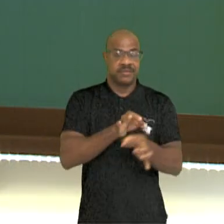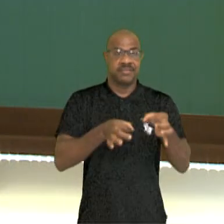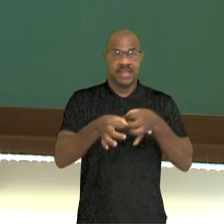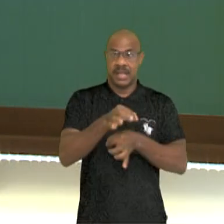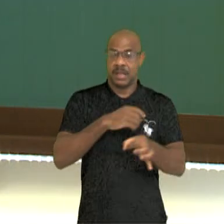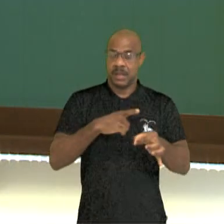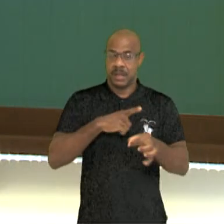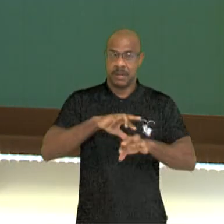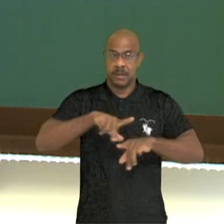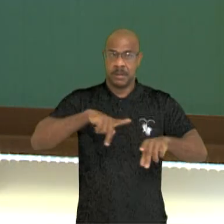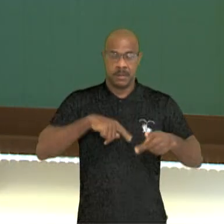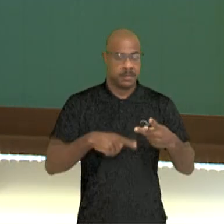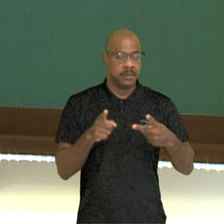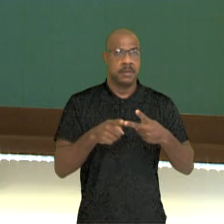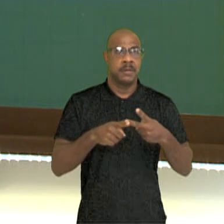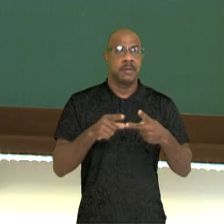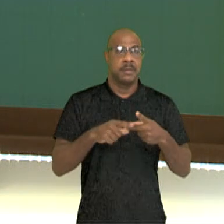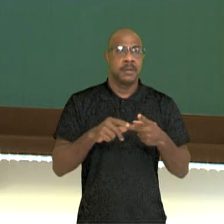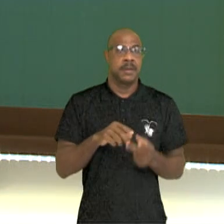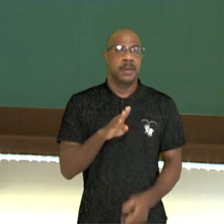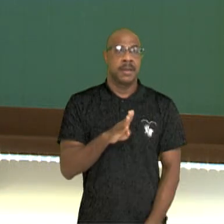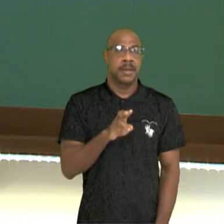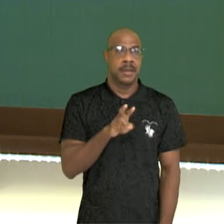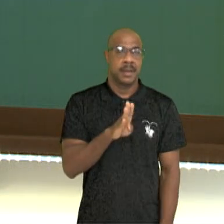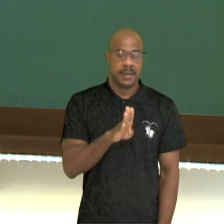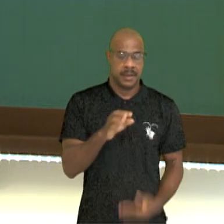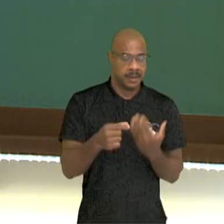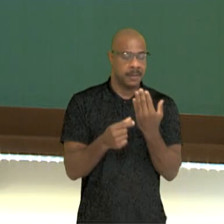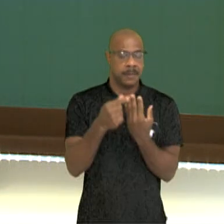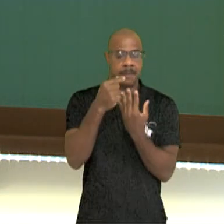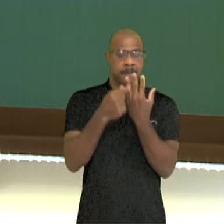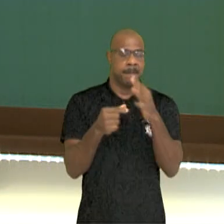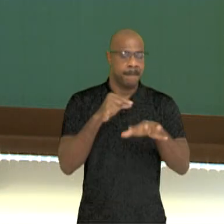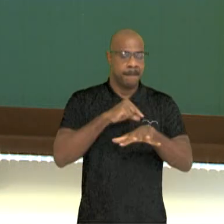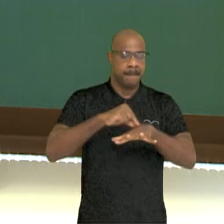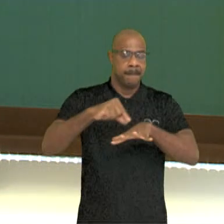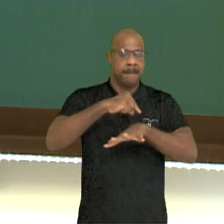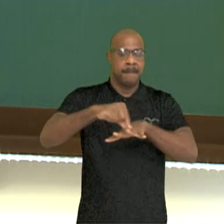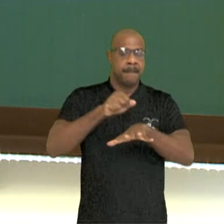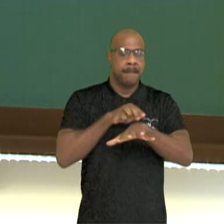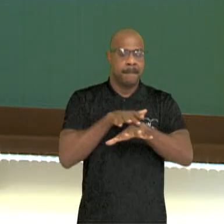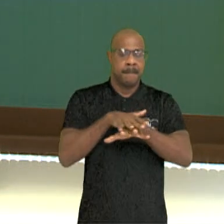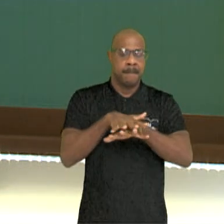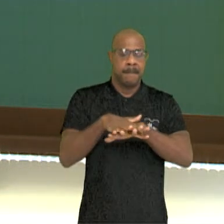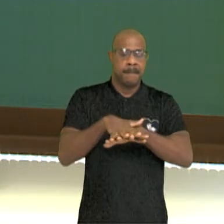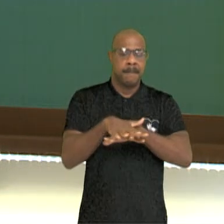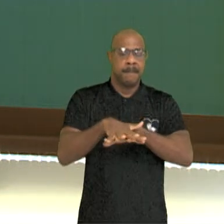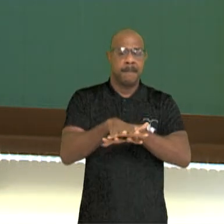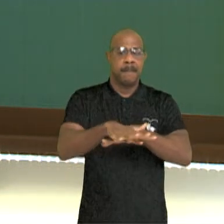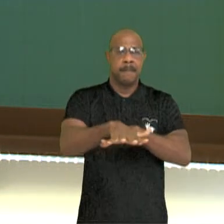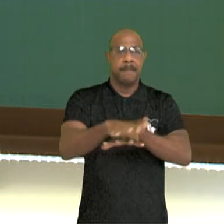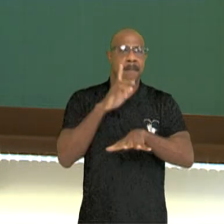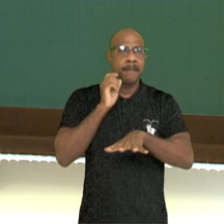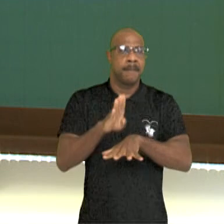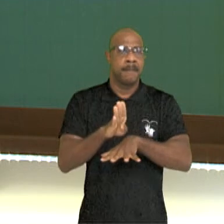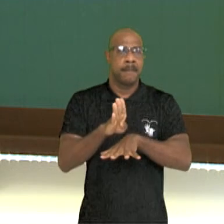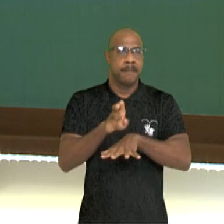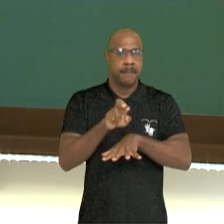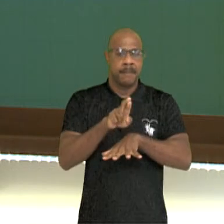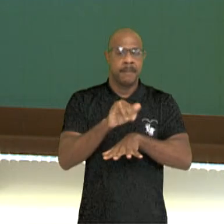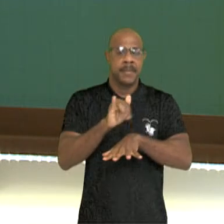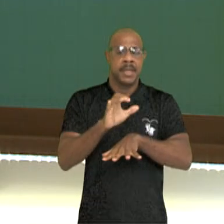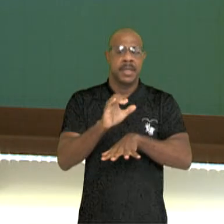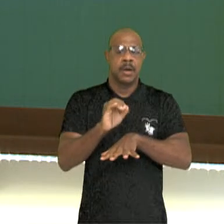verdadeiro, que são as briófitas. A partir daqui, então, nós temos uma segunda novidade, que são os